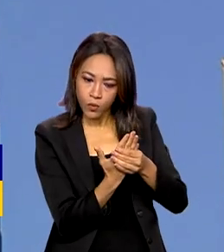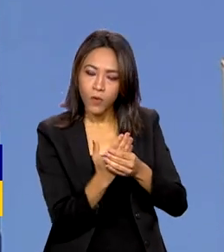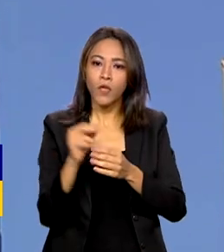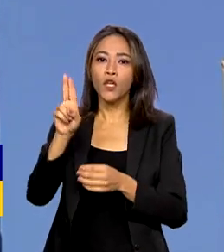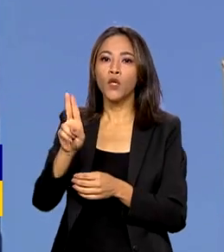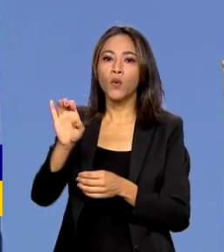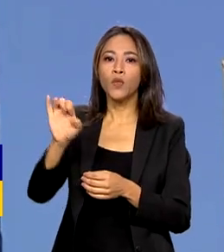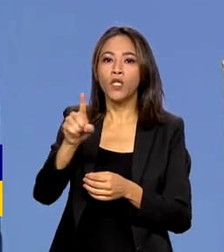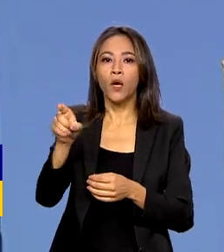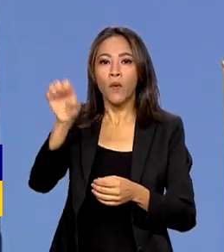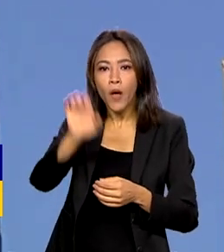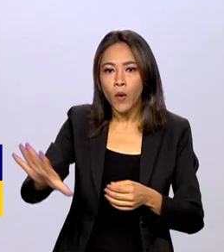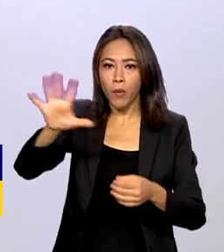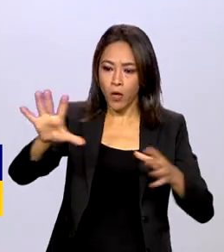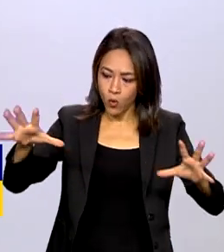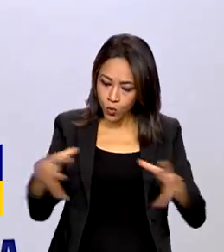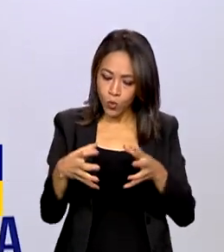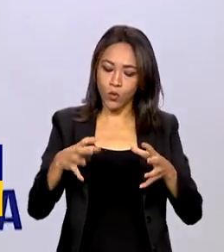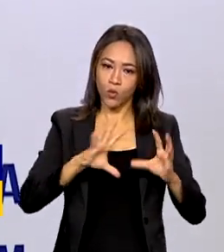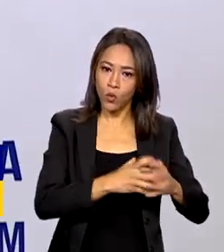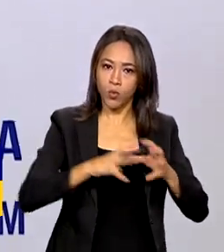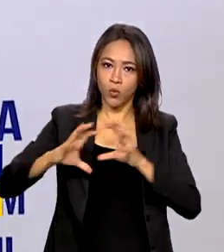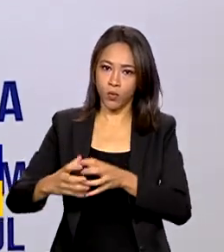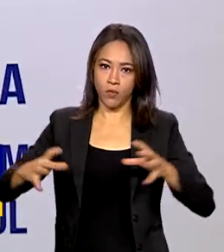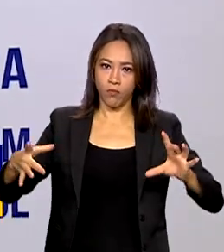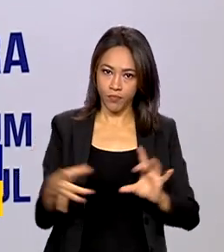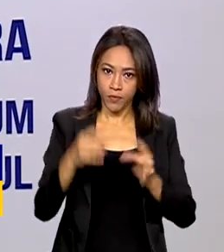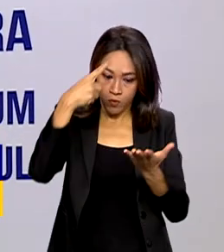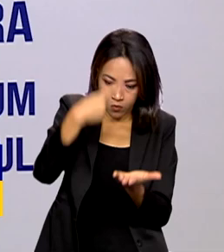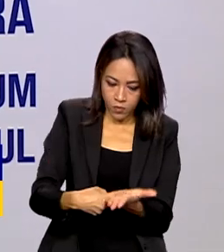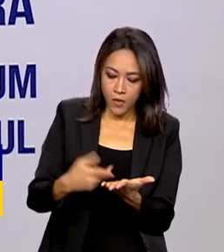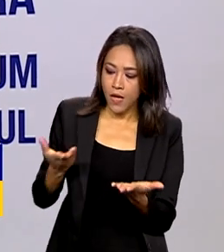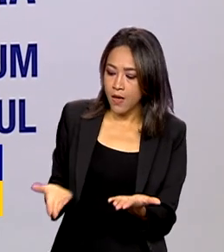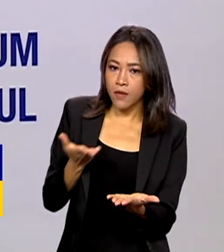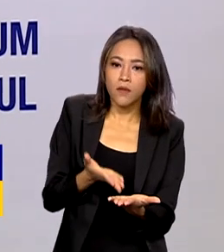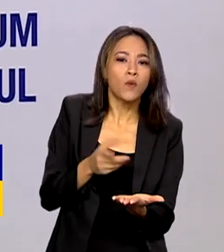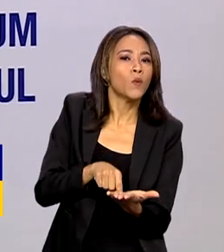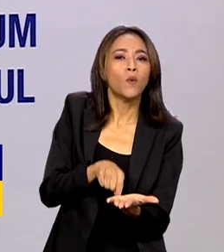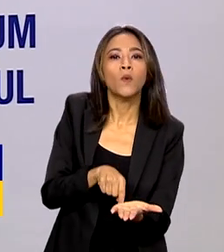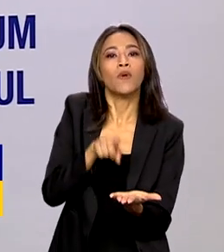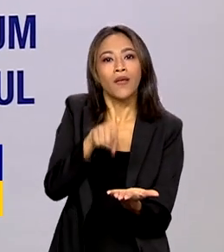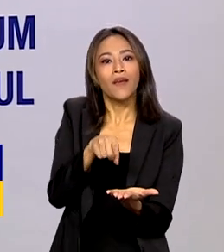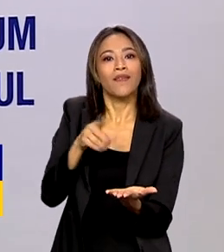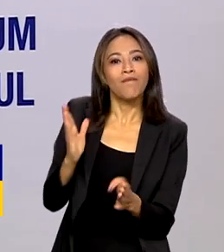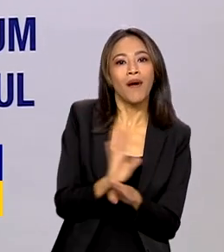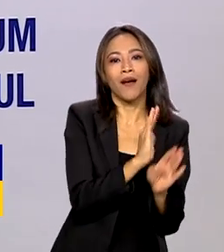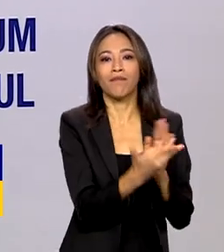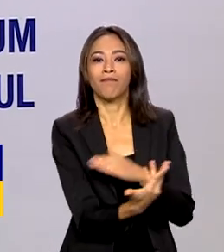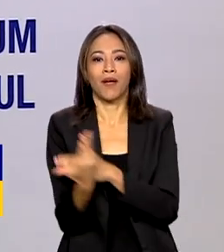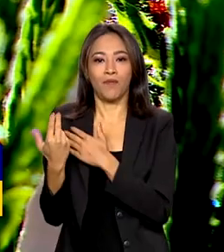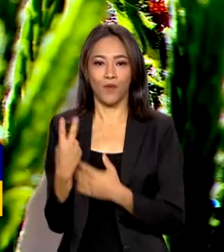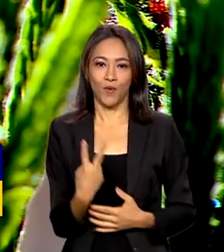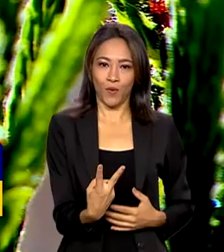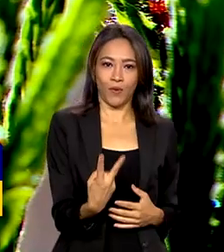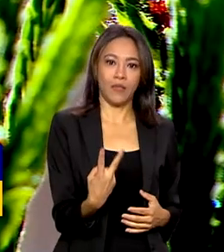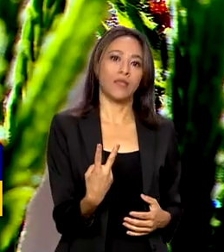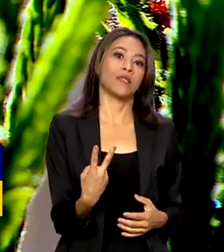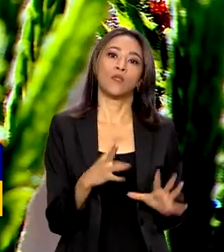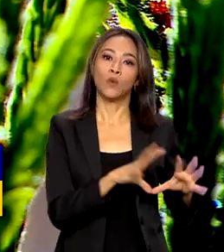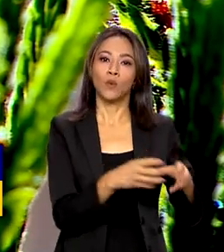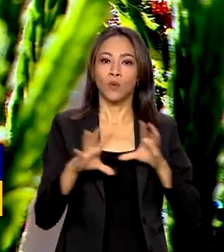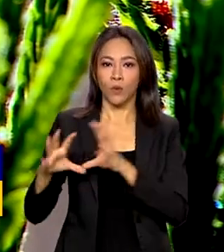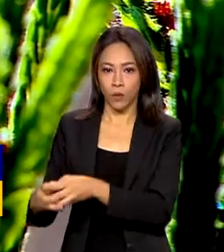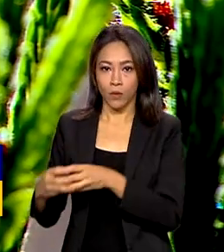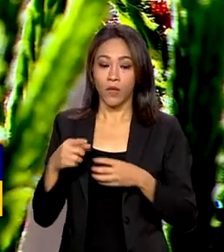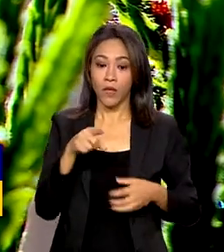Mauro Vieira disse que o governo trabalha por um acordo que resulte em ganhos para ambos os lados e